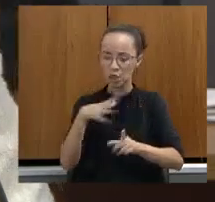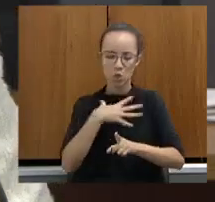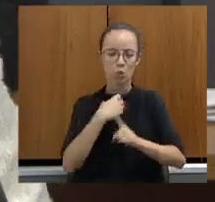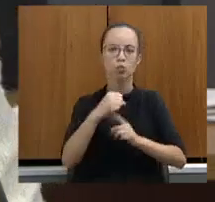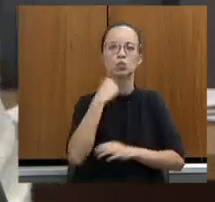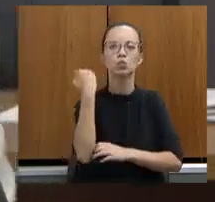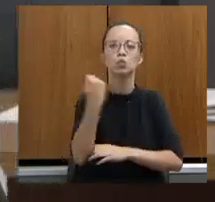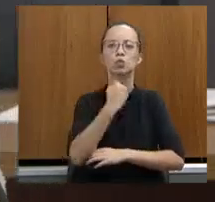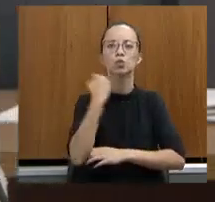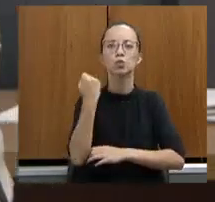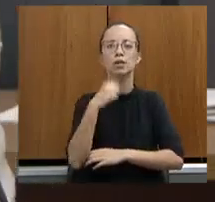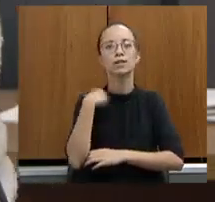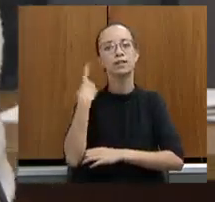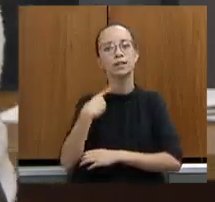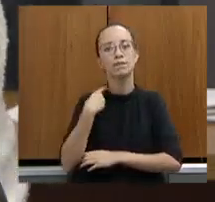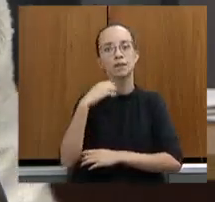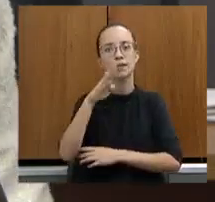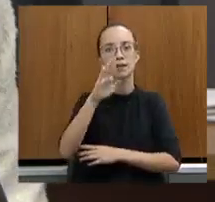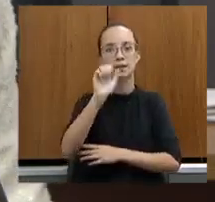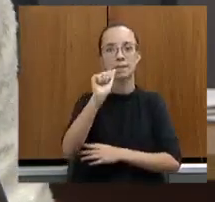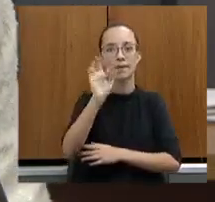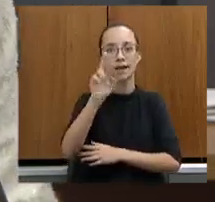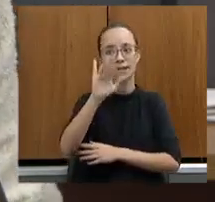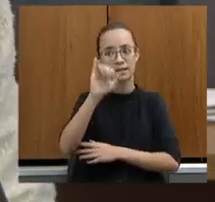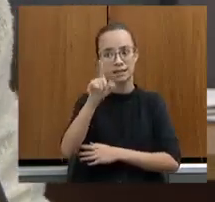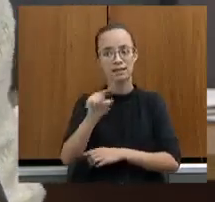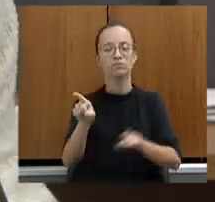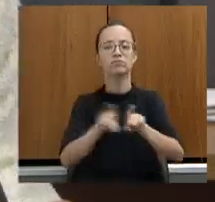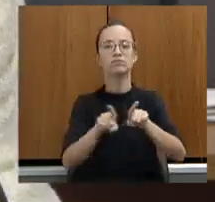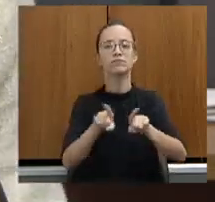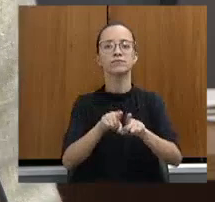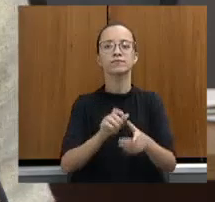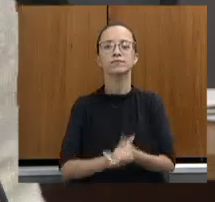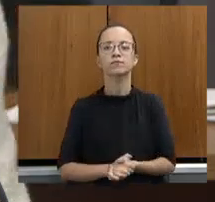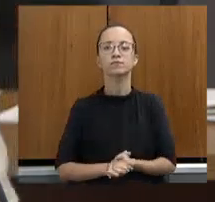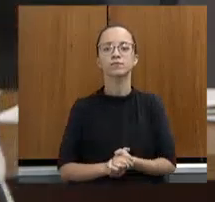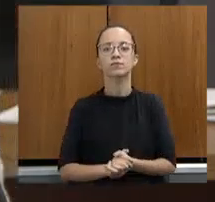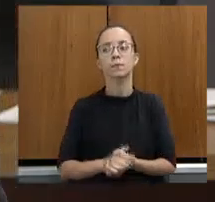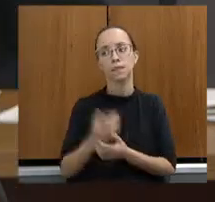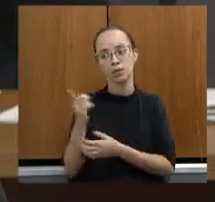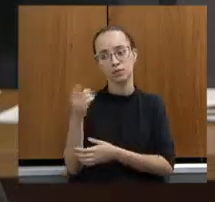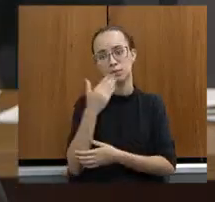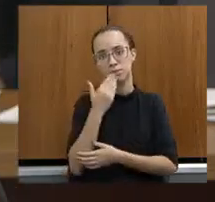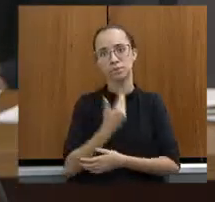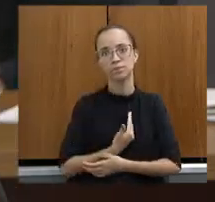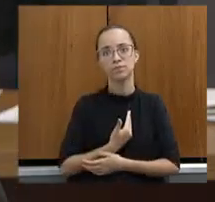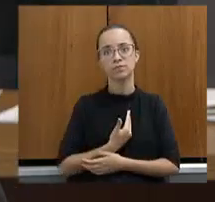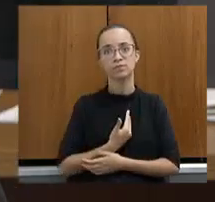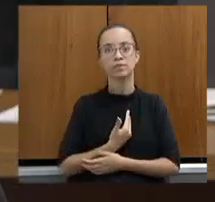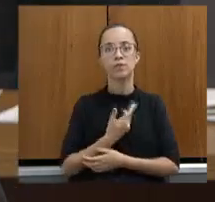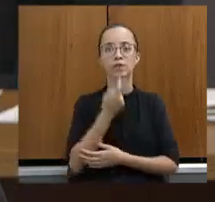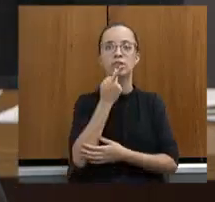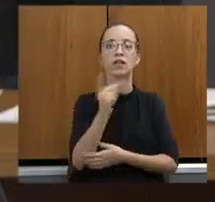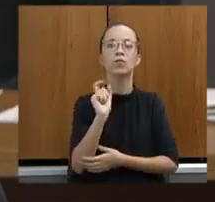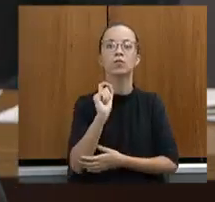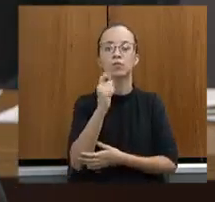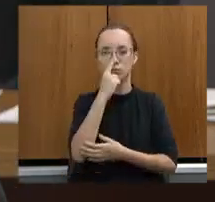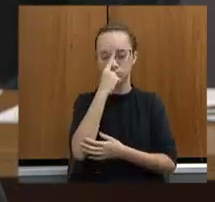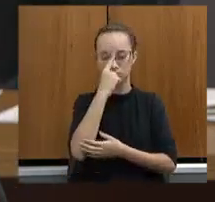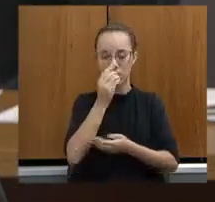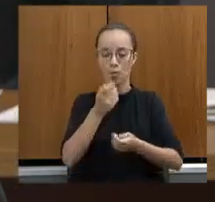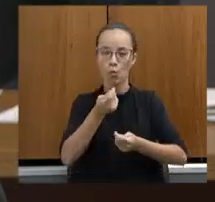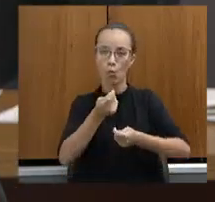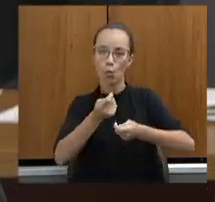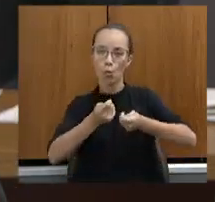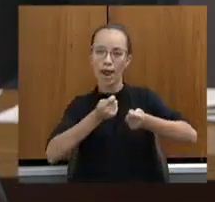assim como é também deputada Beatriz que está aqui deputada você me pediu para falar um pouco sobre o equilíbrio